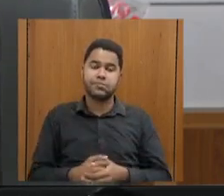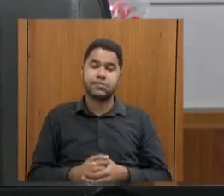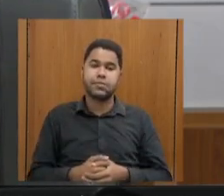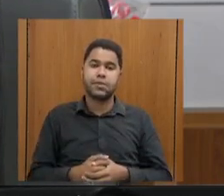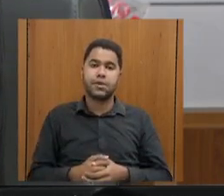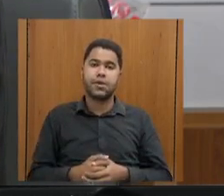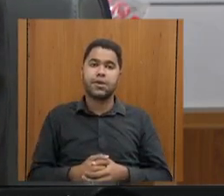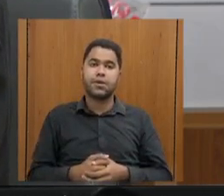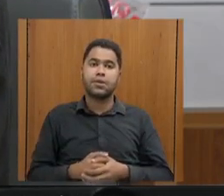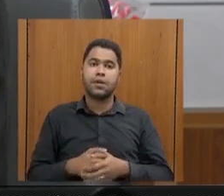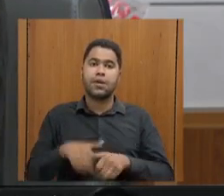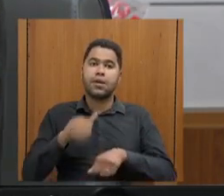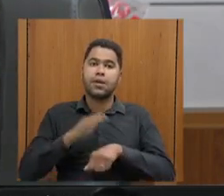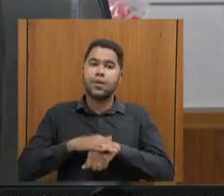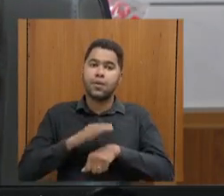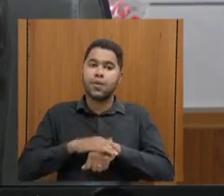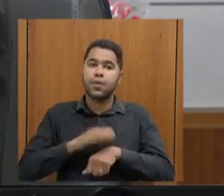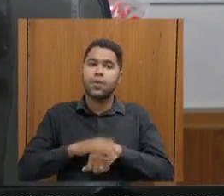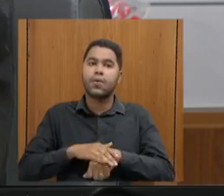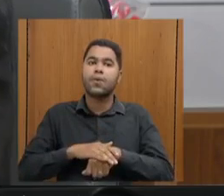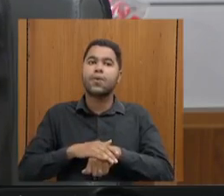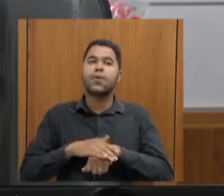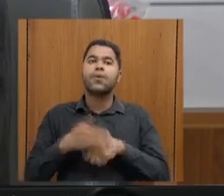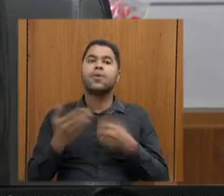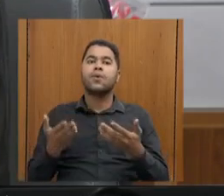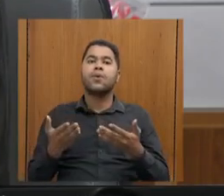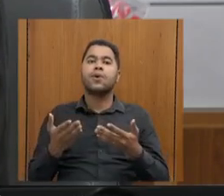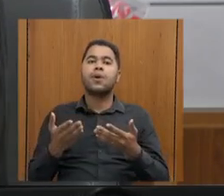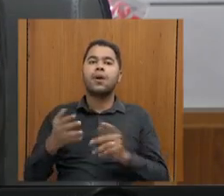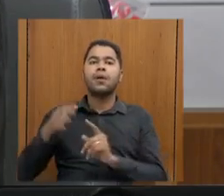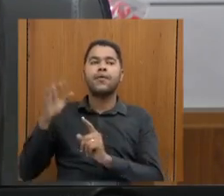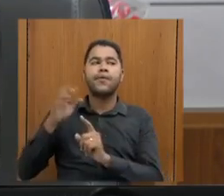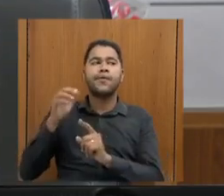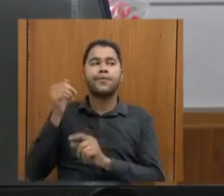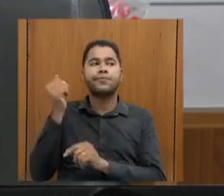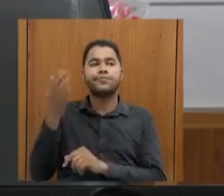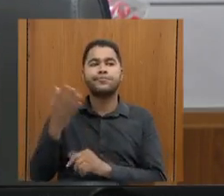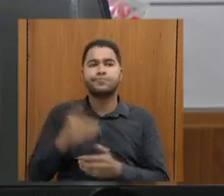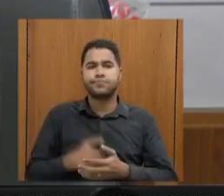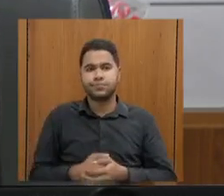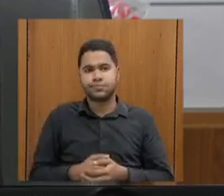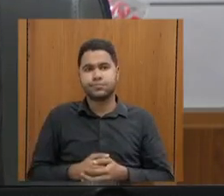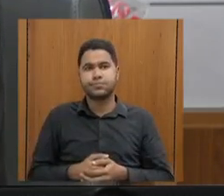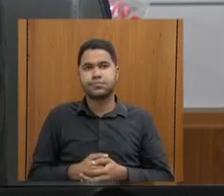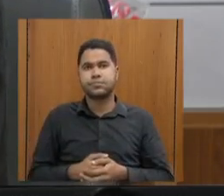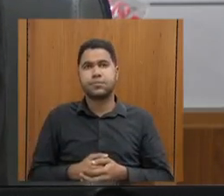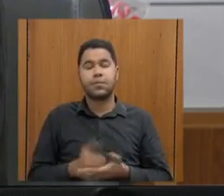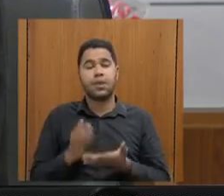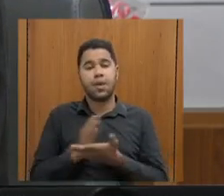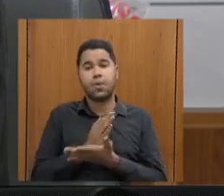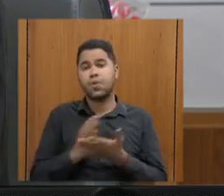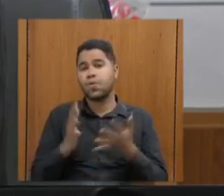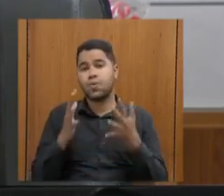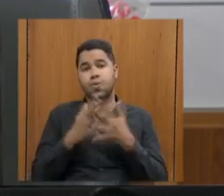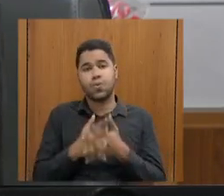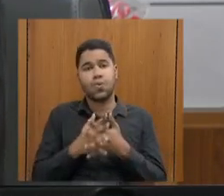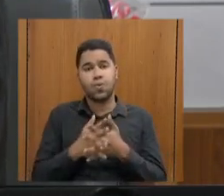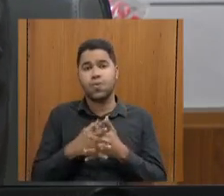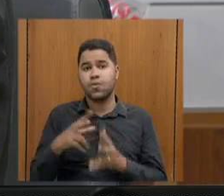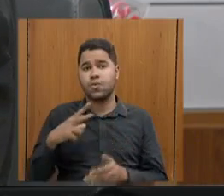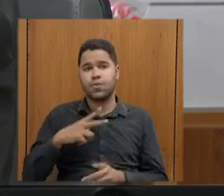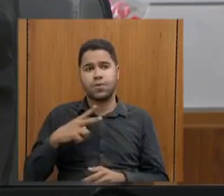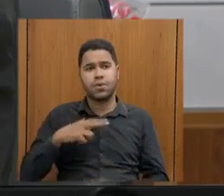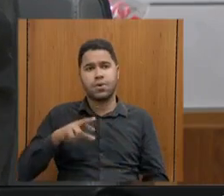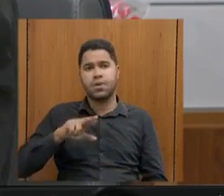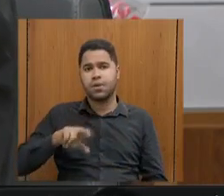da própria gestão das empresas das alienações fora do Estado muita gente confunde a sua privatização não